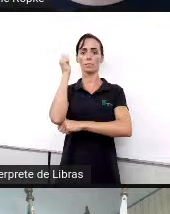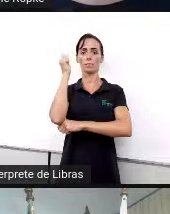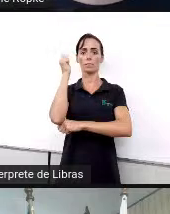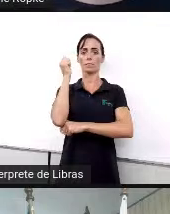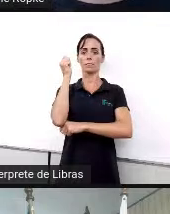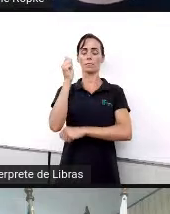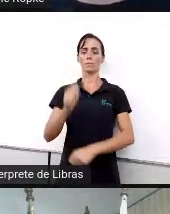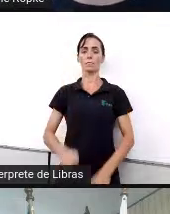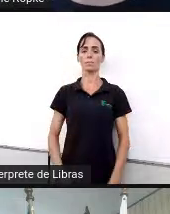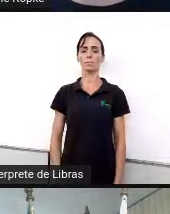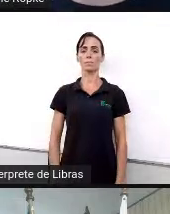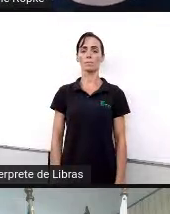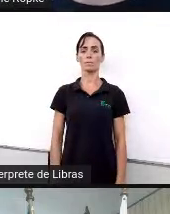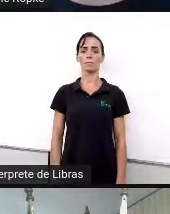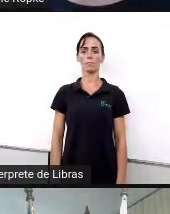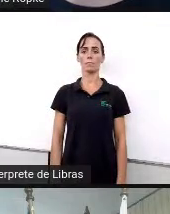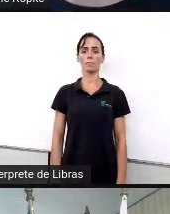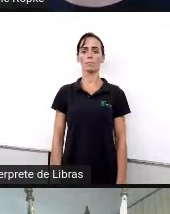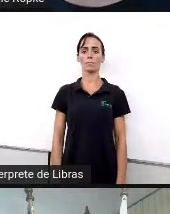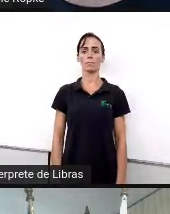Sul.